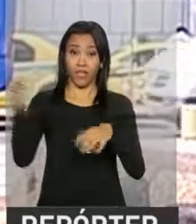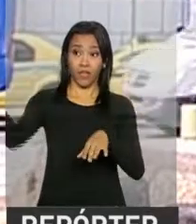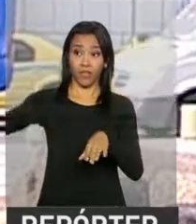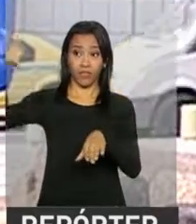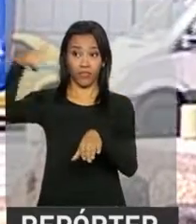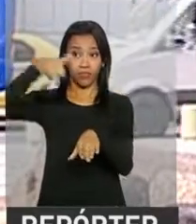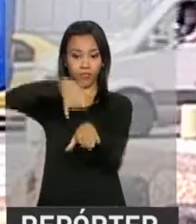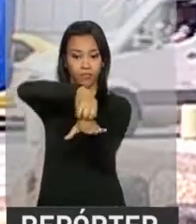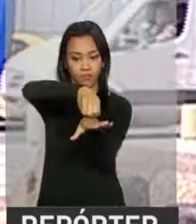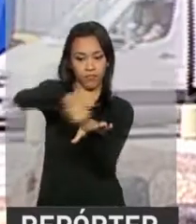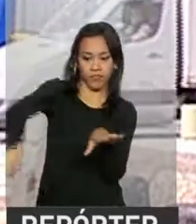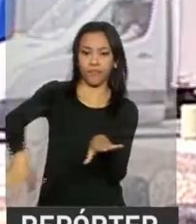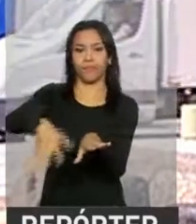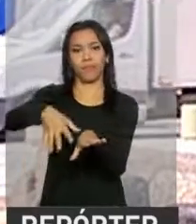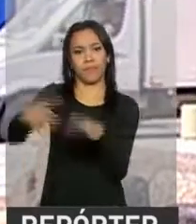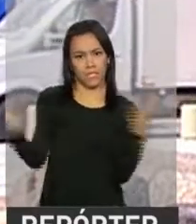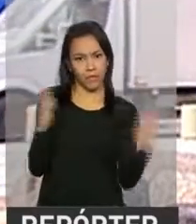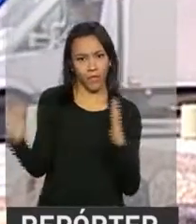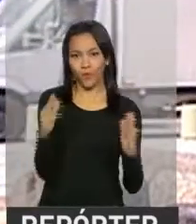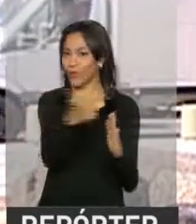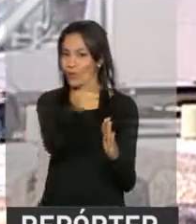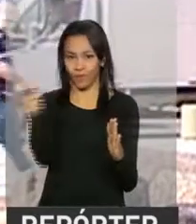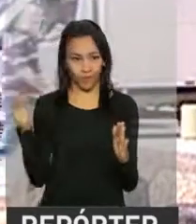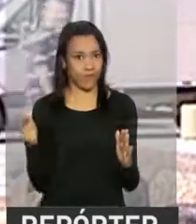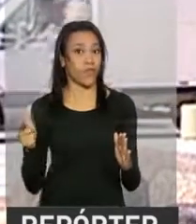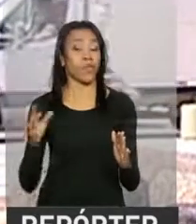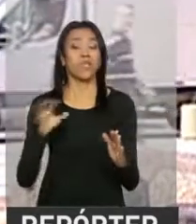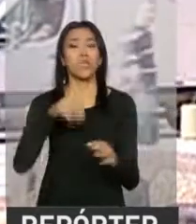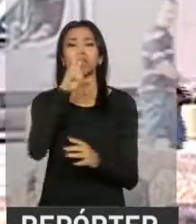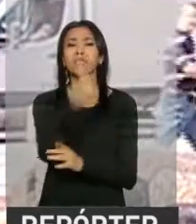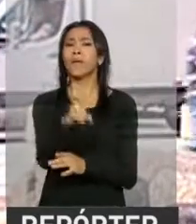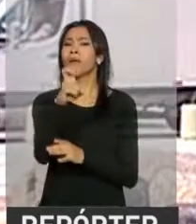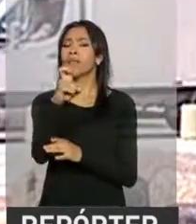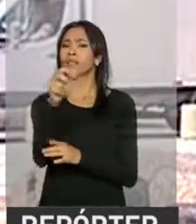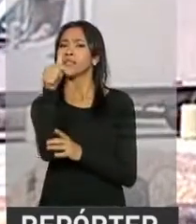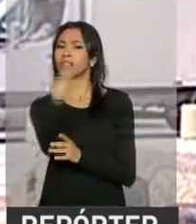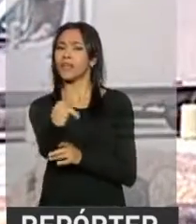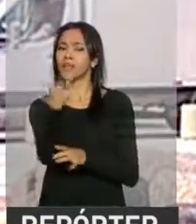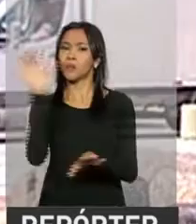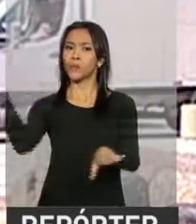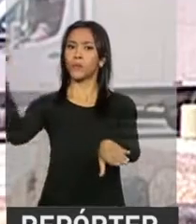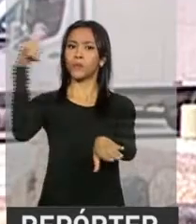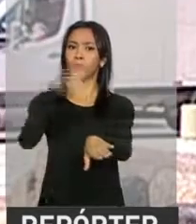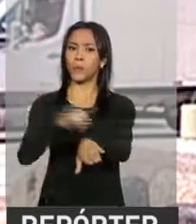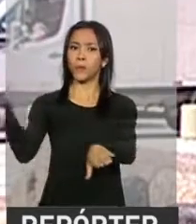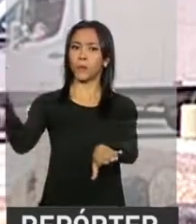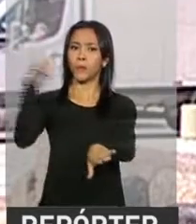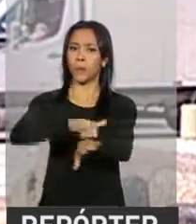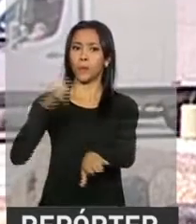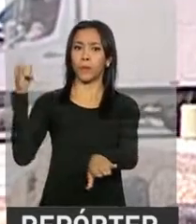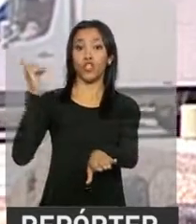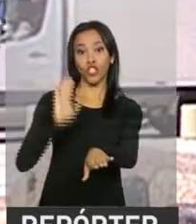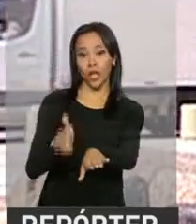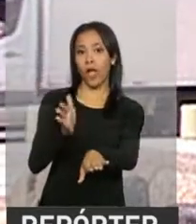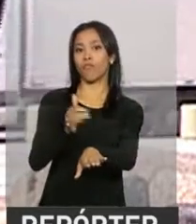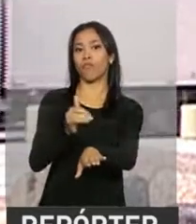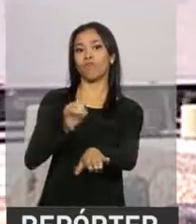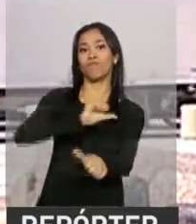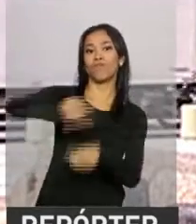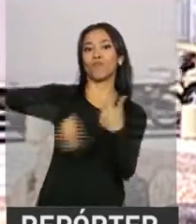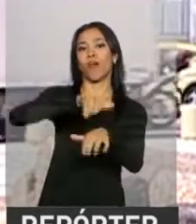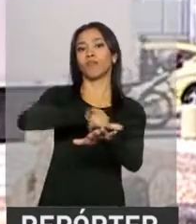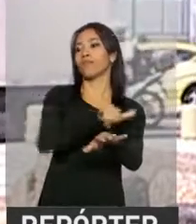desembarque aqui desse aeroporto nesse período. 57 voos que chegariam aqui por dia já foram